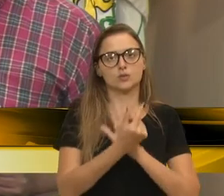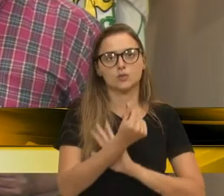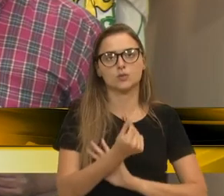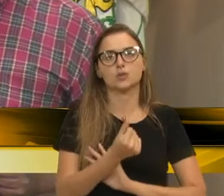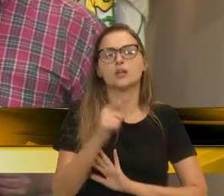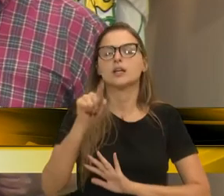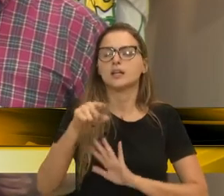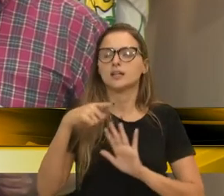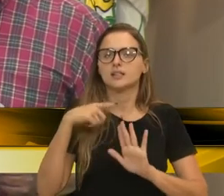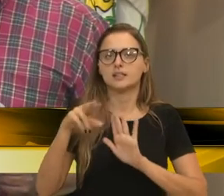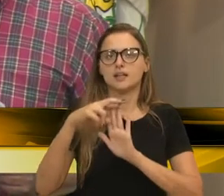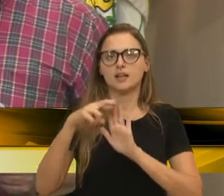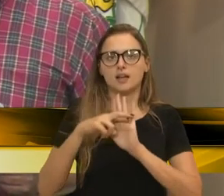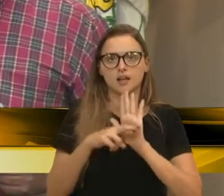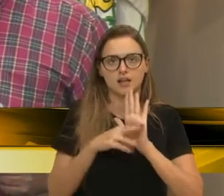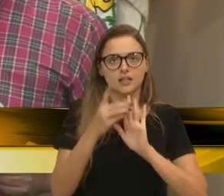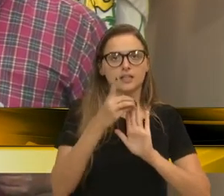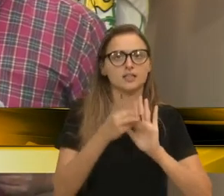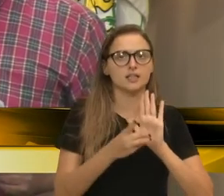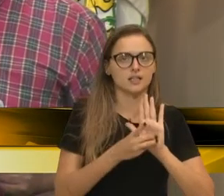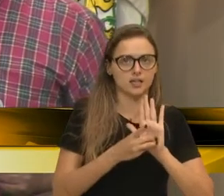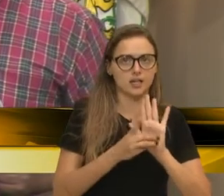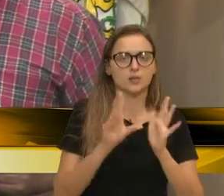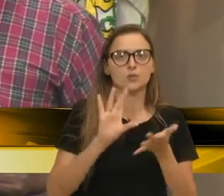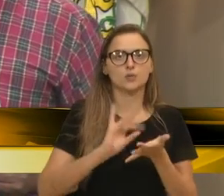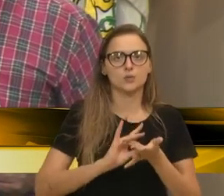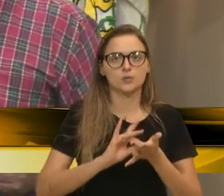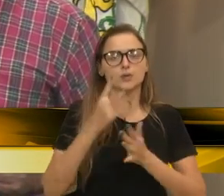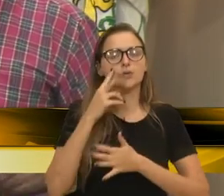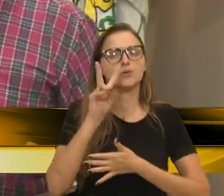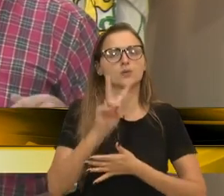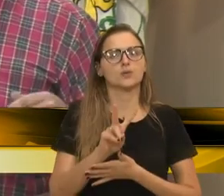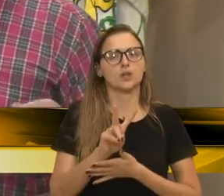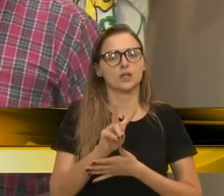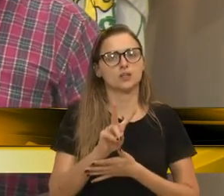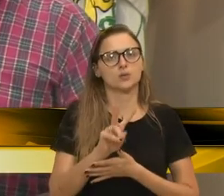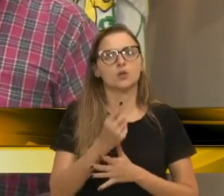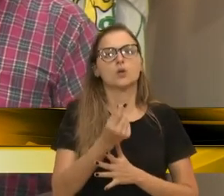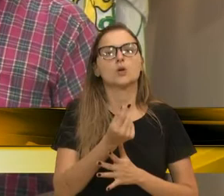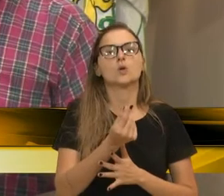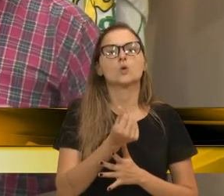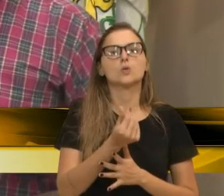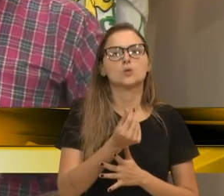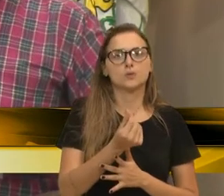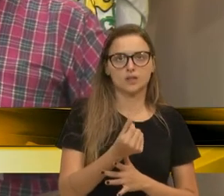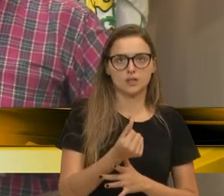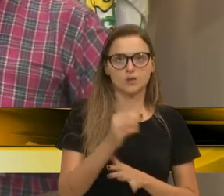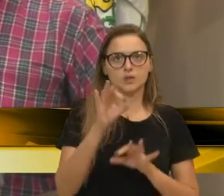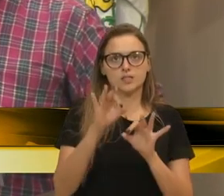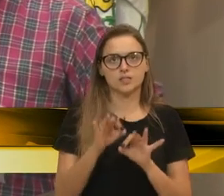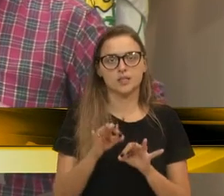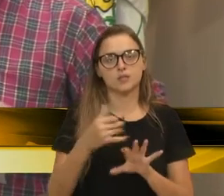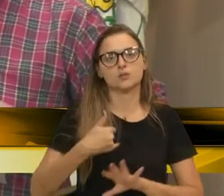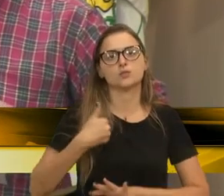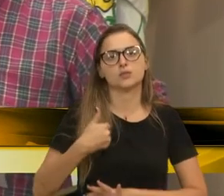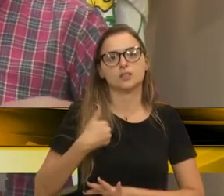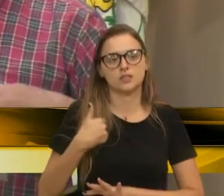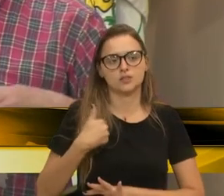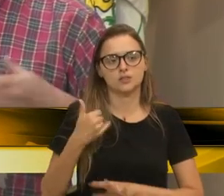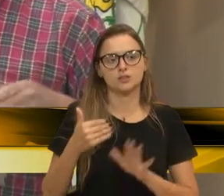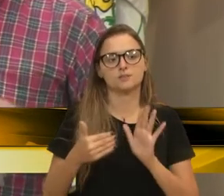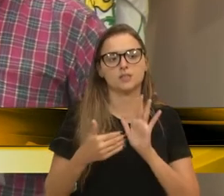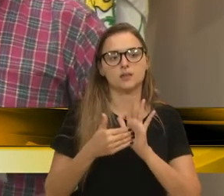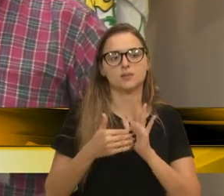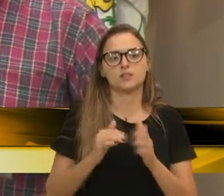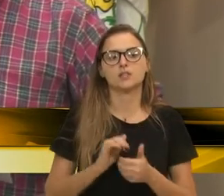ser regrada por decreto regulamentador prevendo a graduação anual da faixa etária atingida,